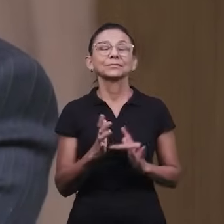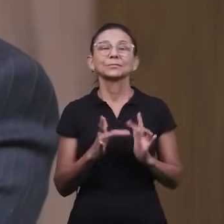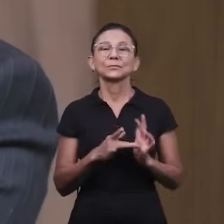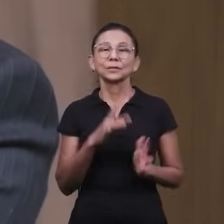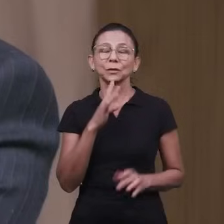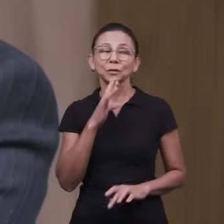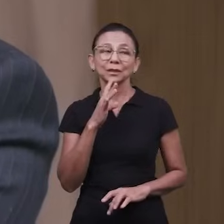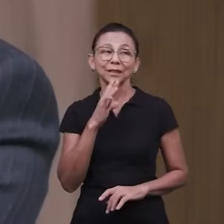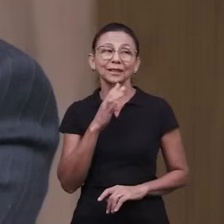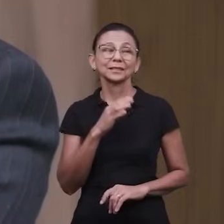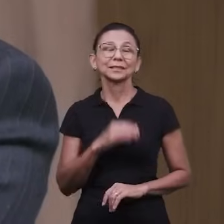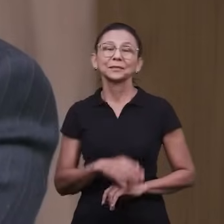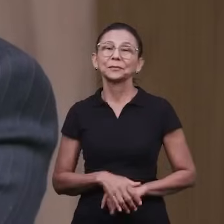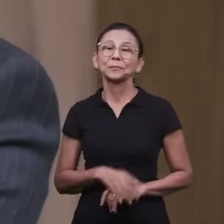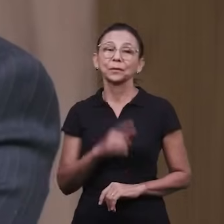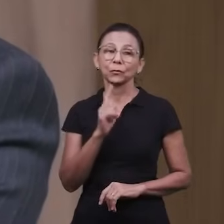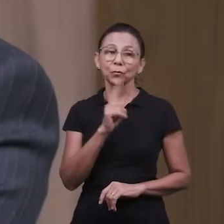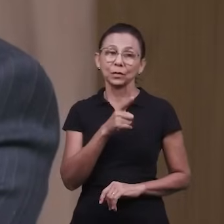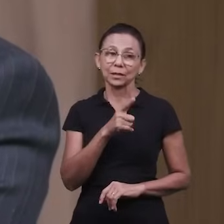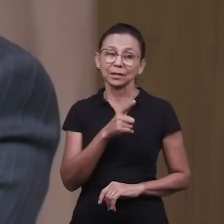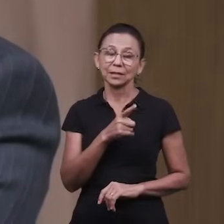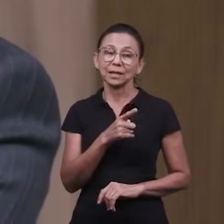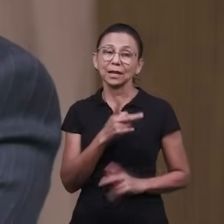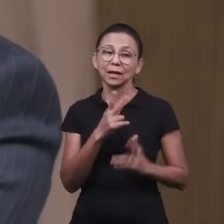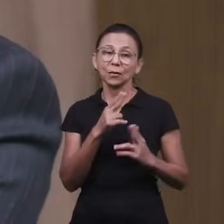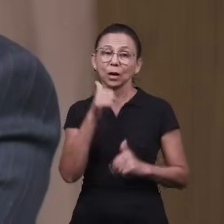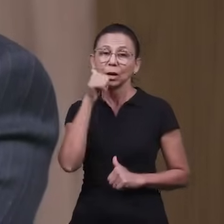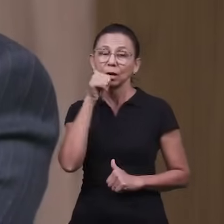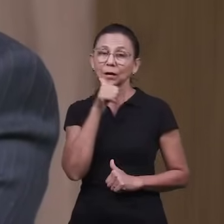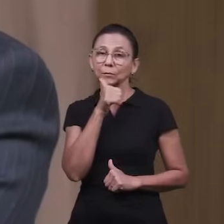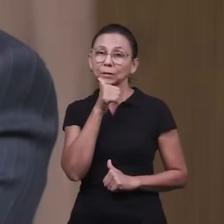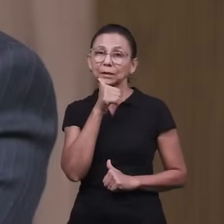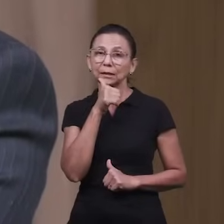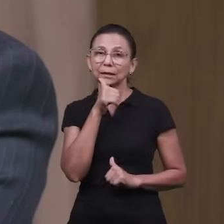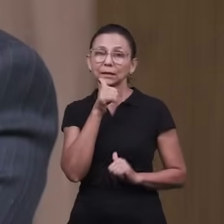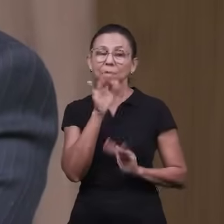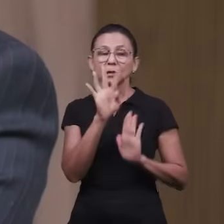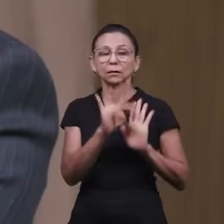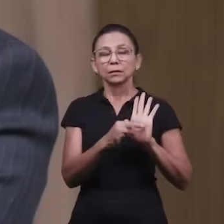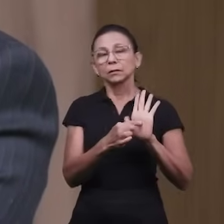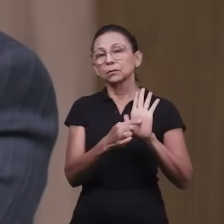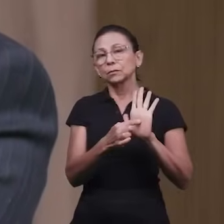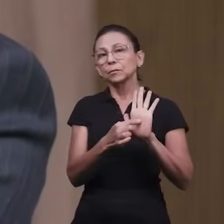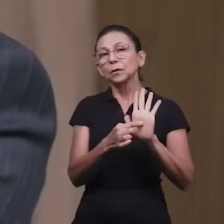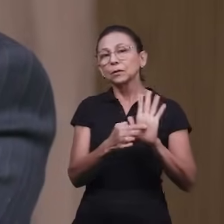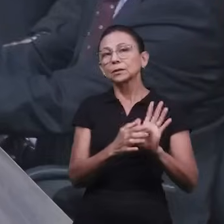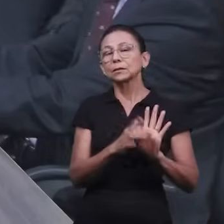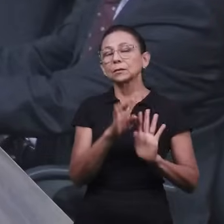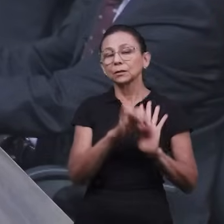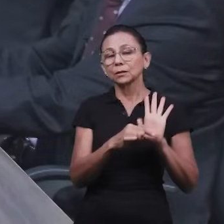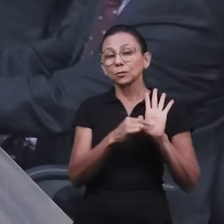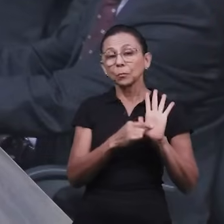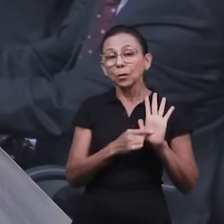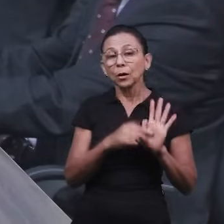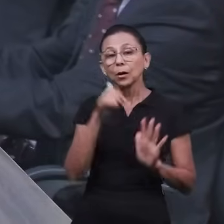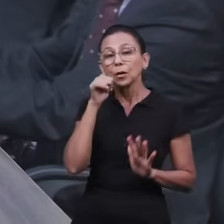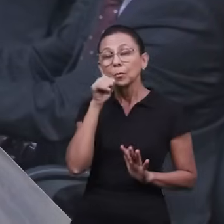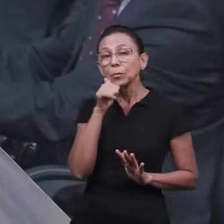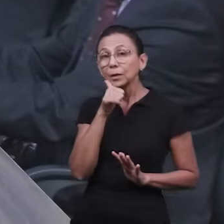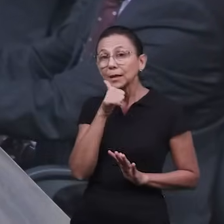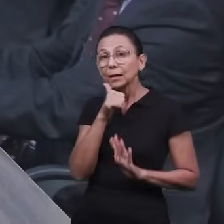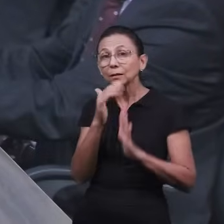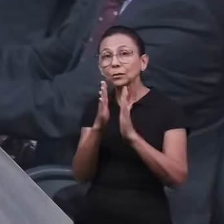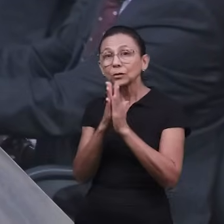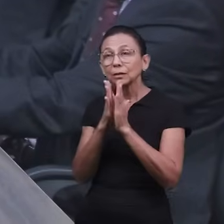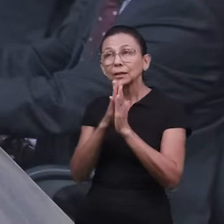Você é esta mulher que está chorando, e ele está falando aqui na palavra de uma mulher que buscou ele chorando. Aos pés do Senhor, né? Aos pés do Senhor. Quando nós